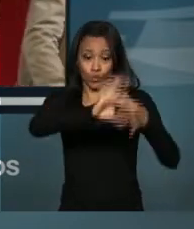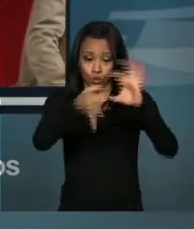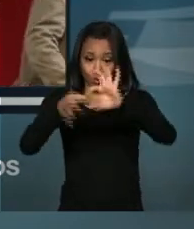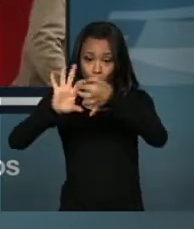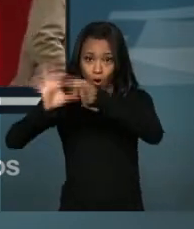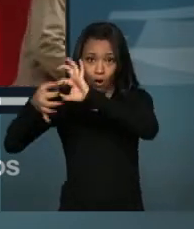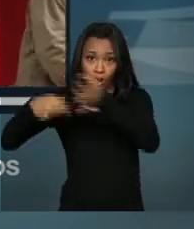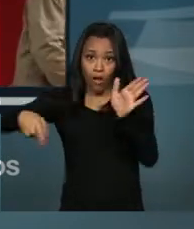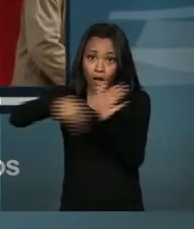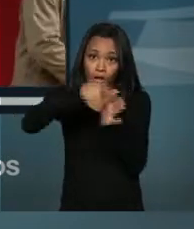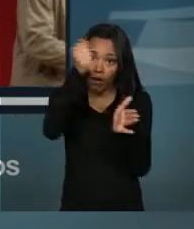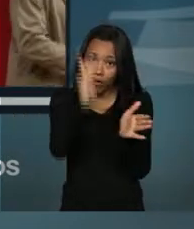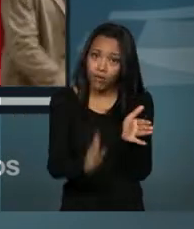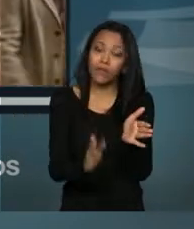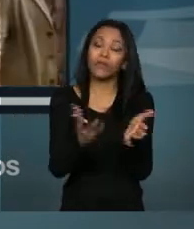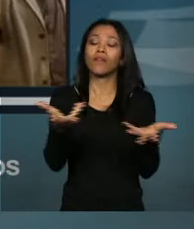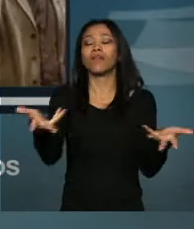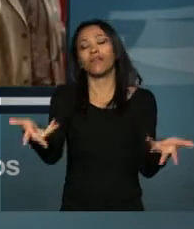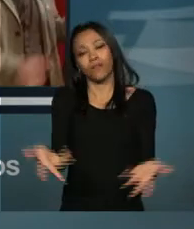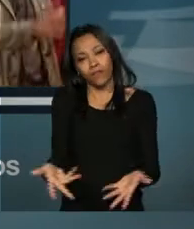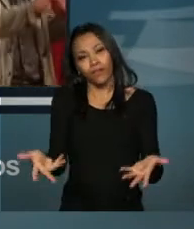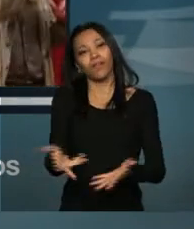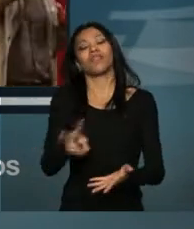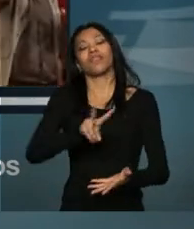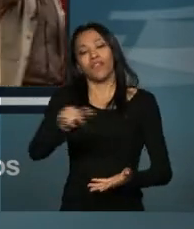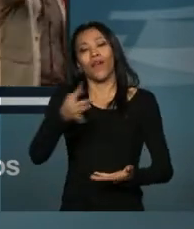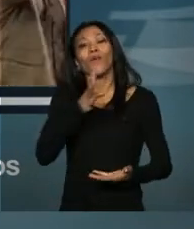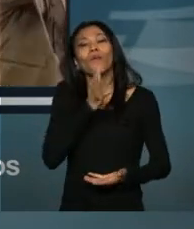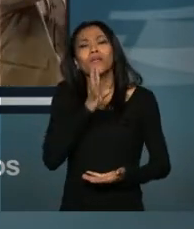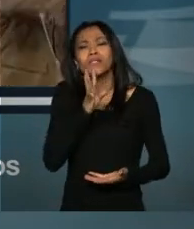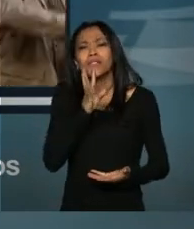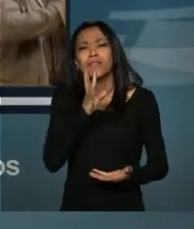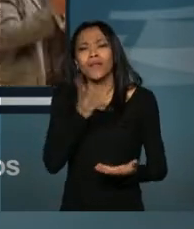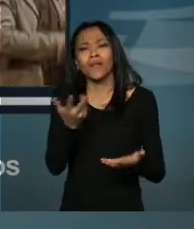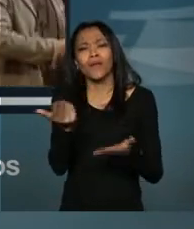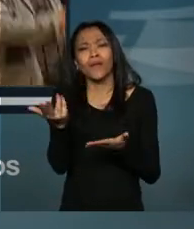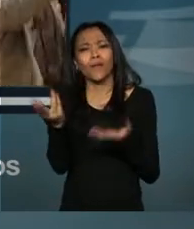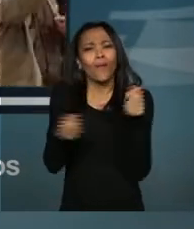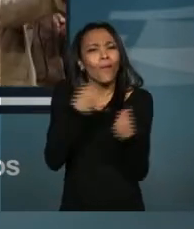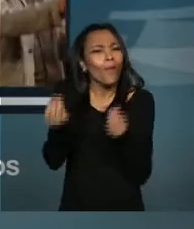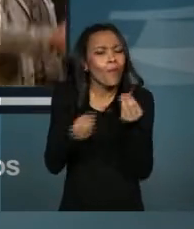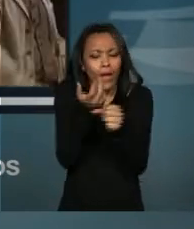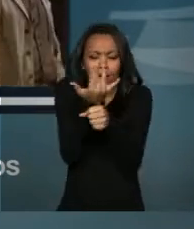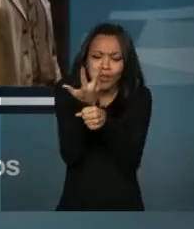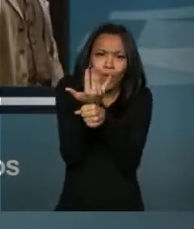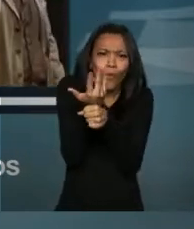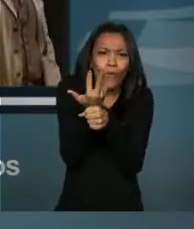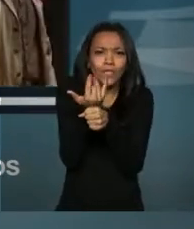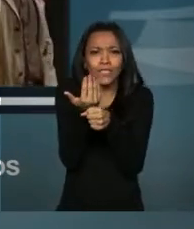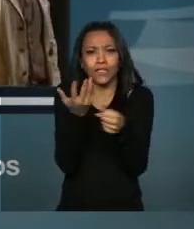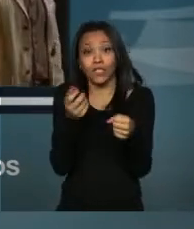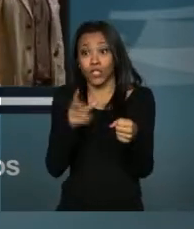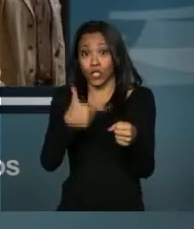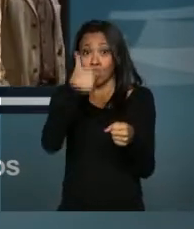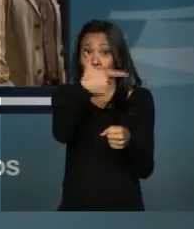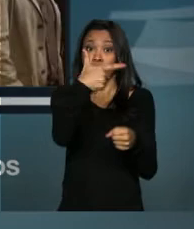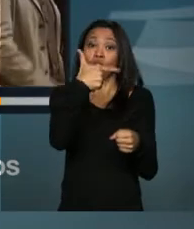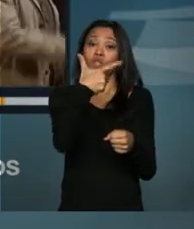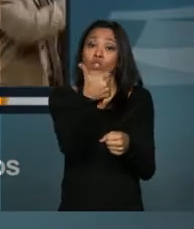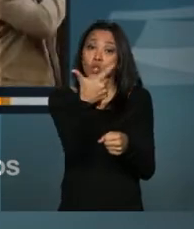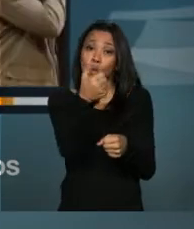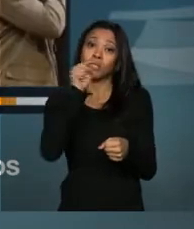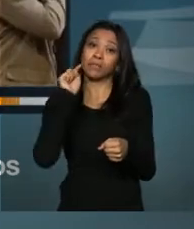Brasil e hoje nós vamos conhecer a tocha em que 12 mil brasileiros